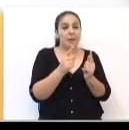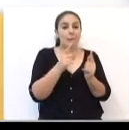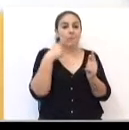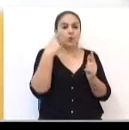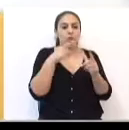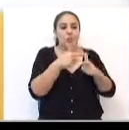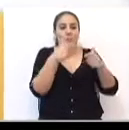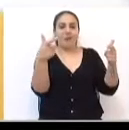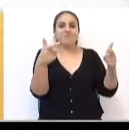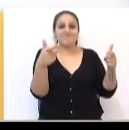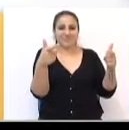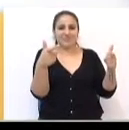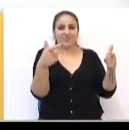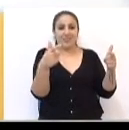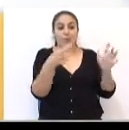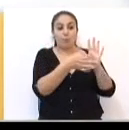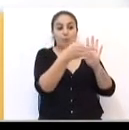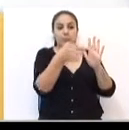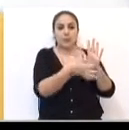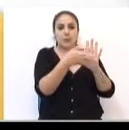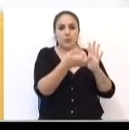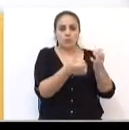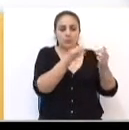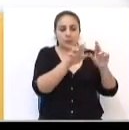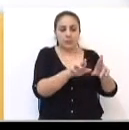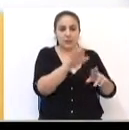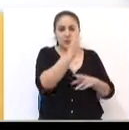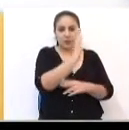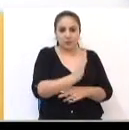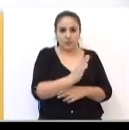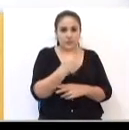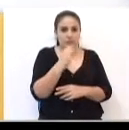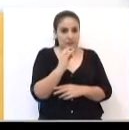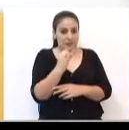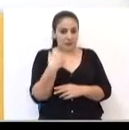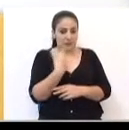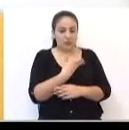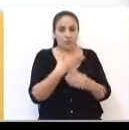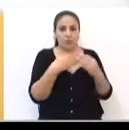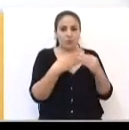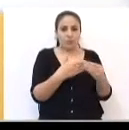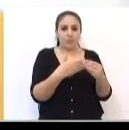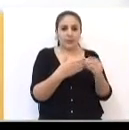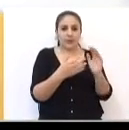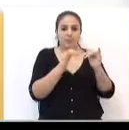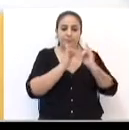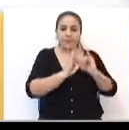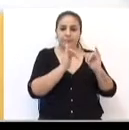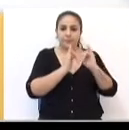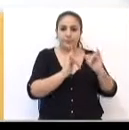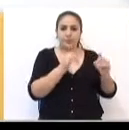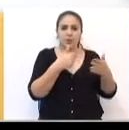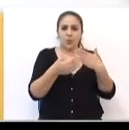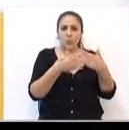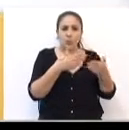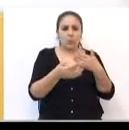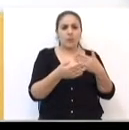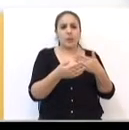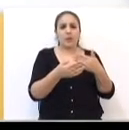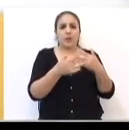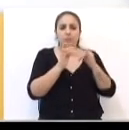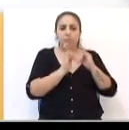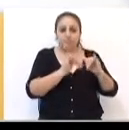político, inclusive com opiniões acerca do cenário nacional. Se nós acompanharmos a mídia, por exemplo, e qualquer noticiário